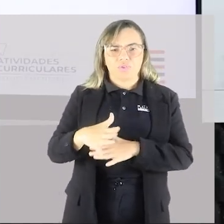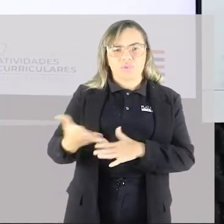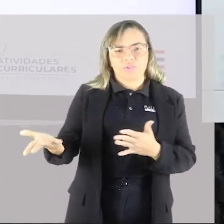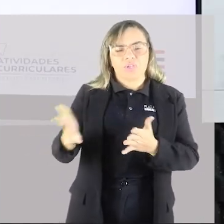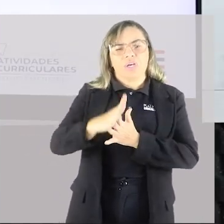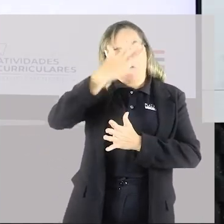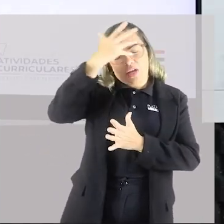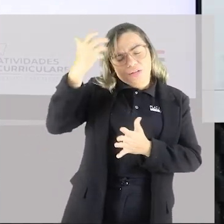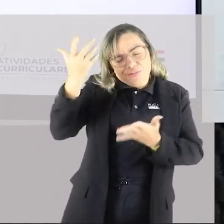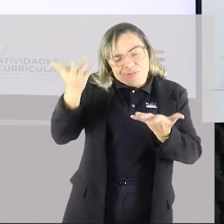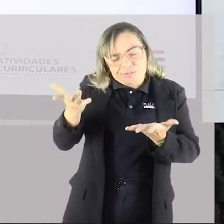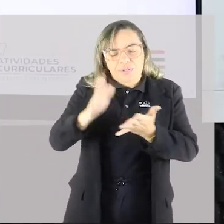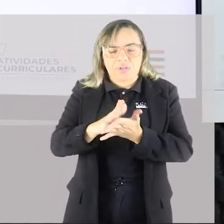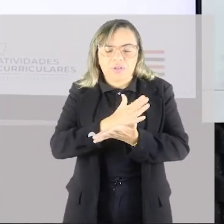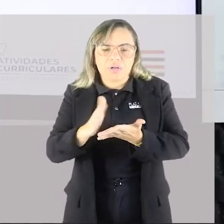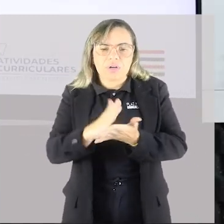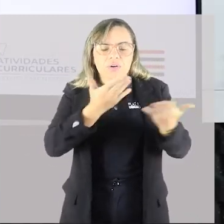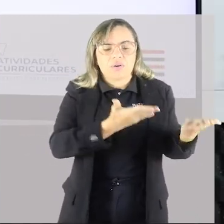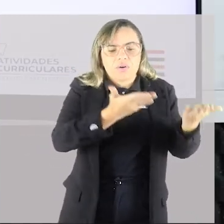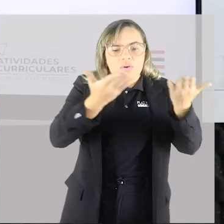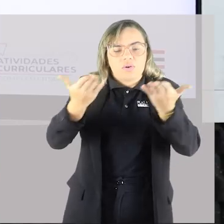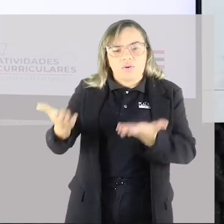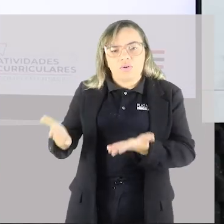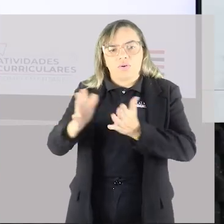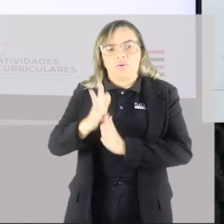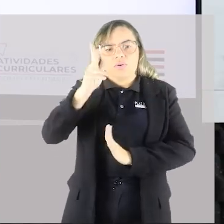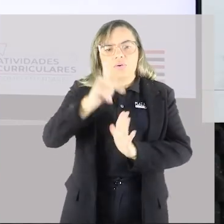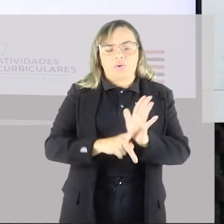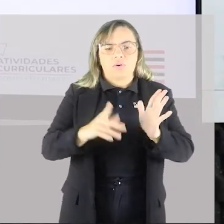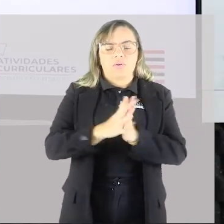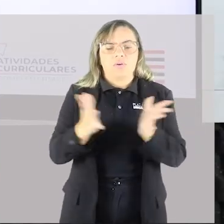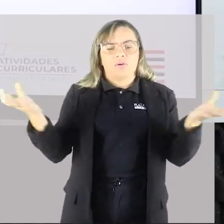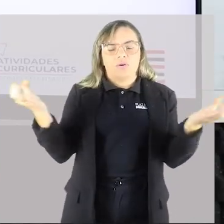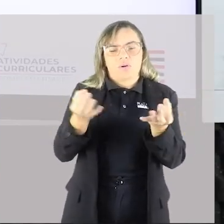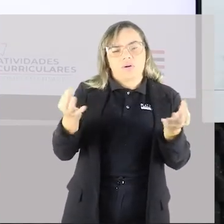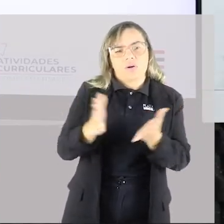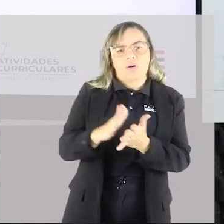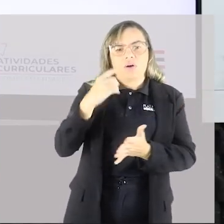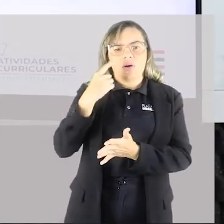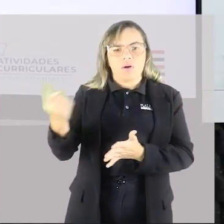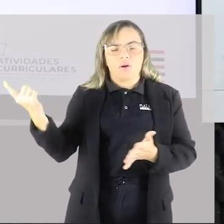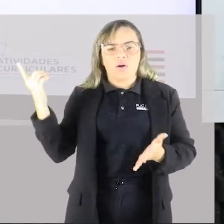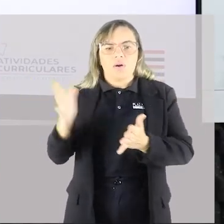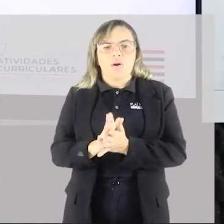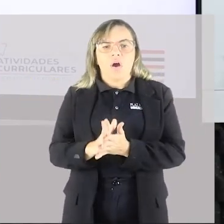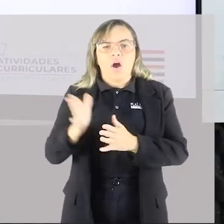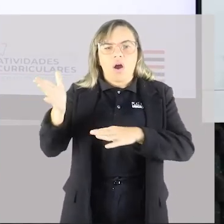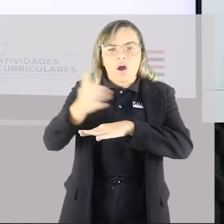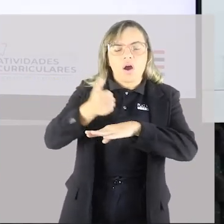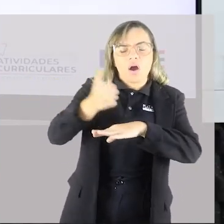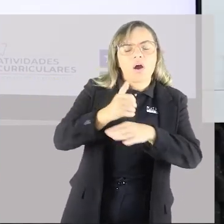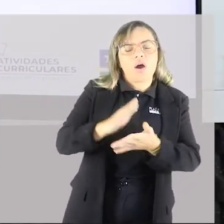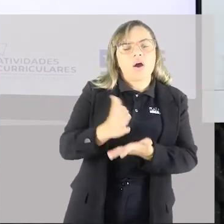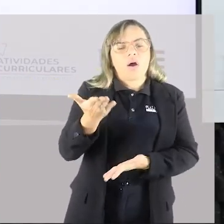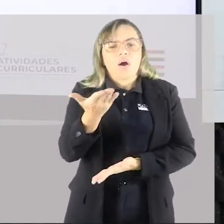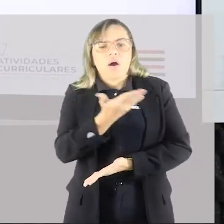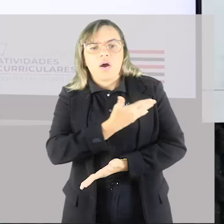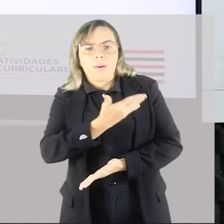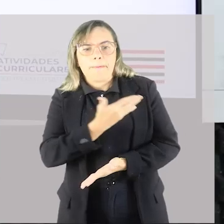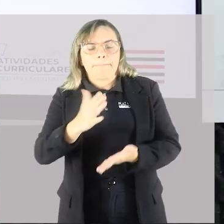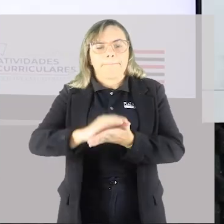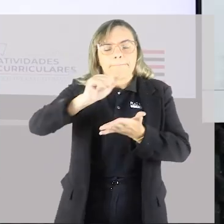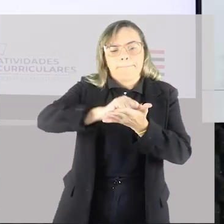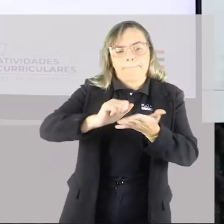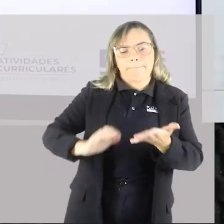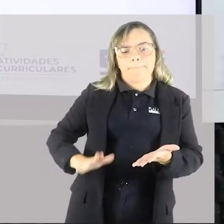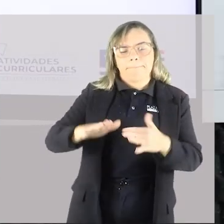convidar também a participar deste projeto maravilhoso, chamar os amigos, pedir para que eles participem também. Essas